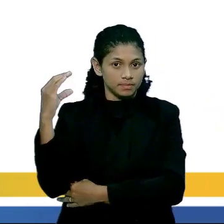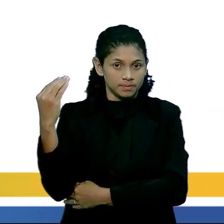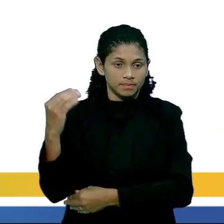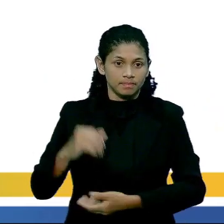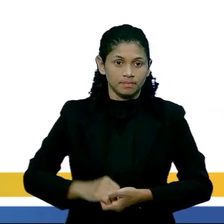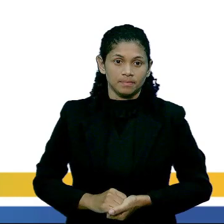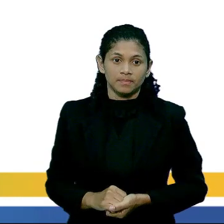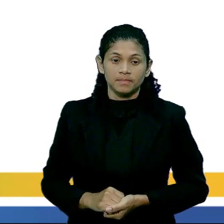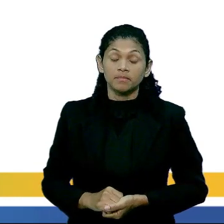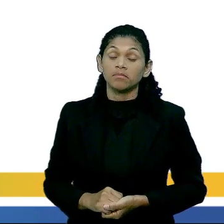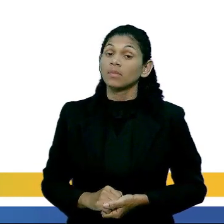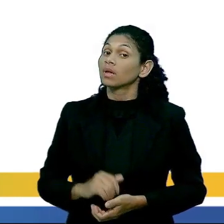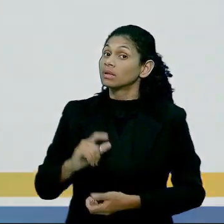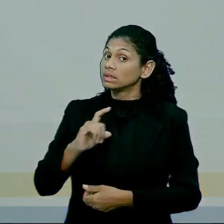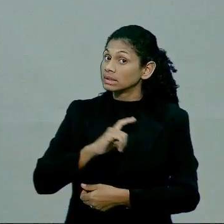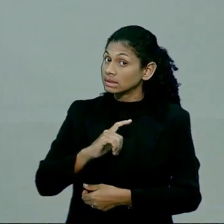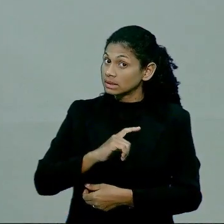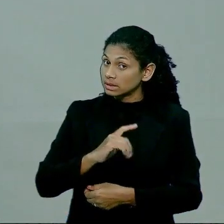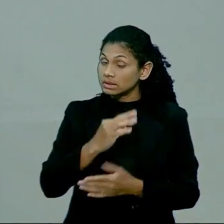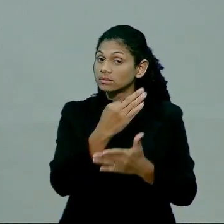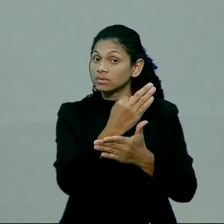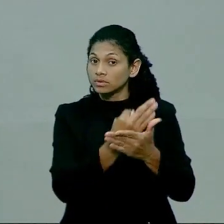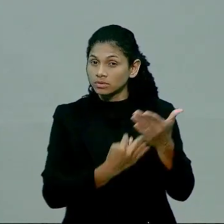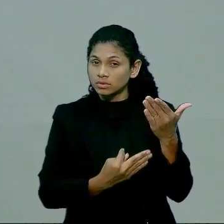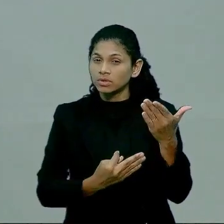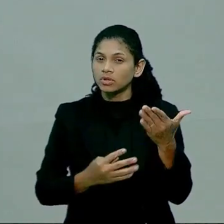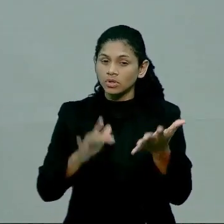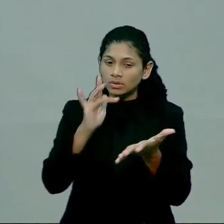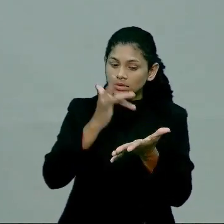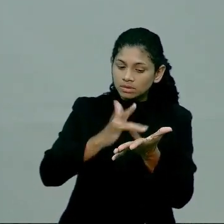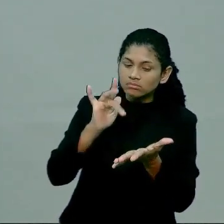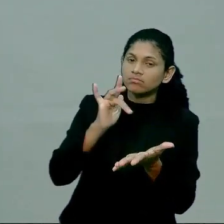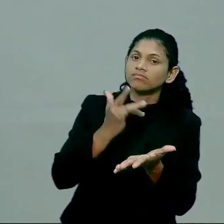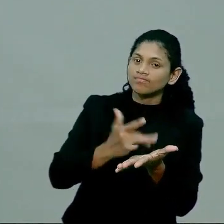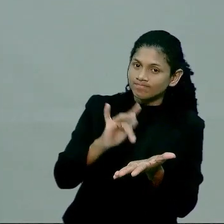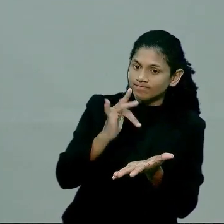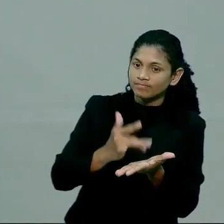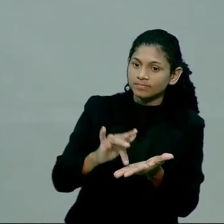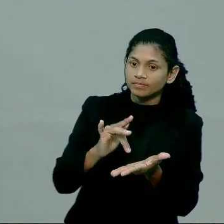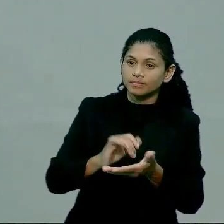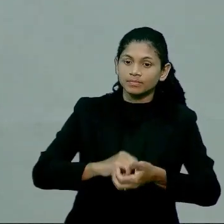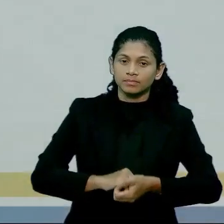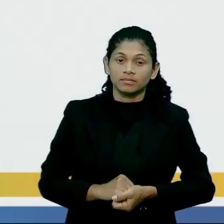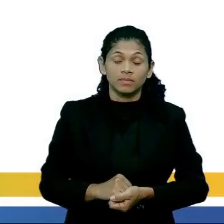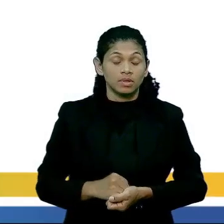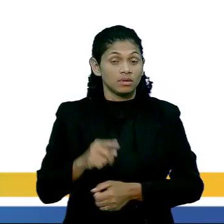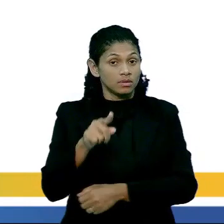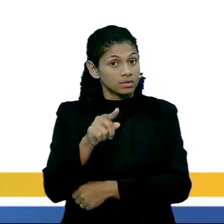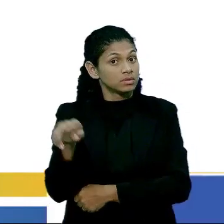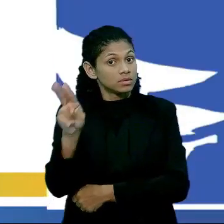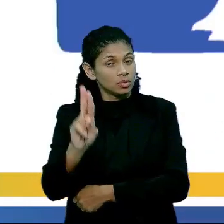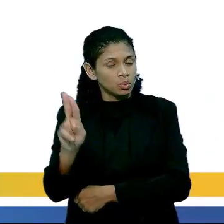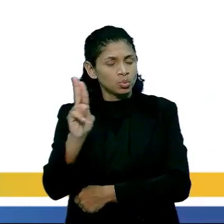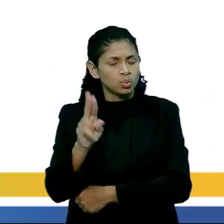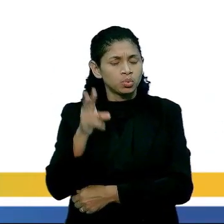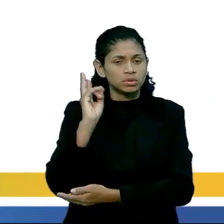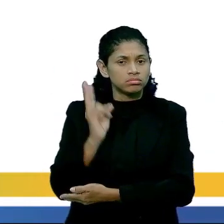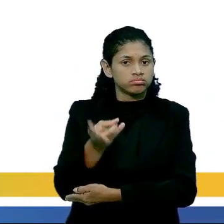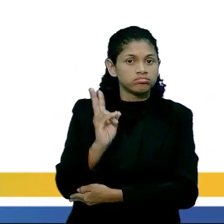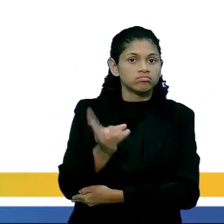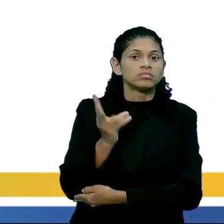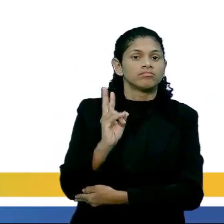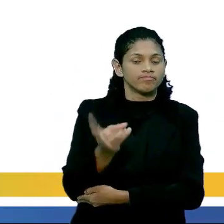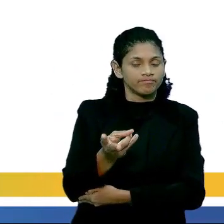Aí temos os textos digitais né galera que são esses que circulam na mídia né são esses que você utiliza frequentemente aí